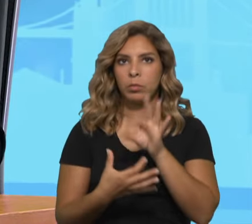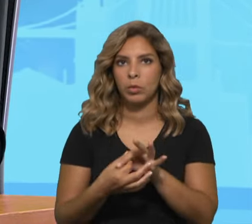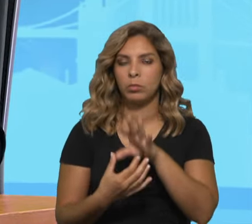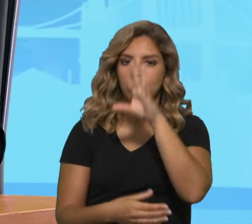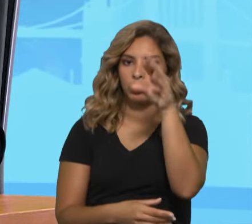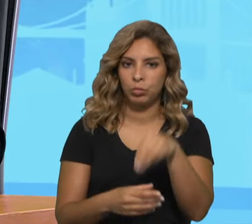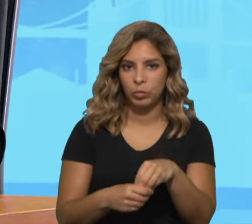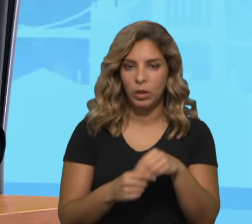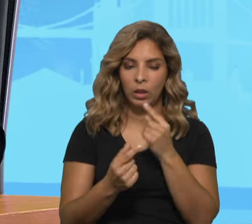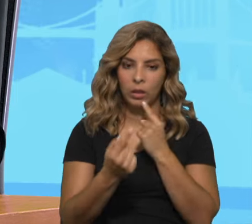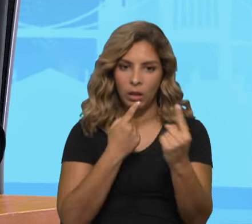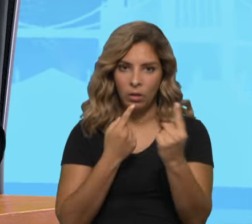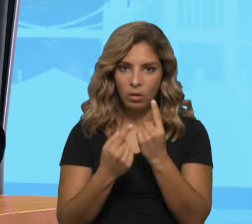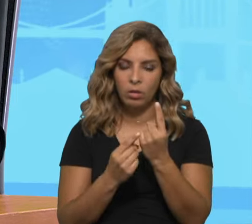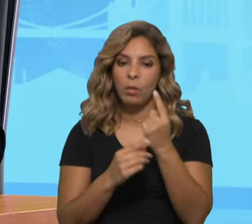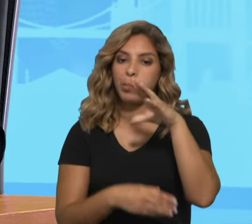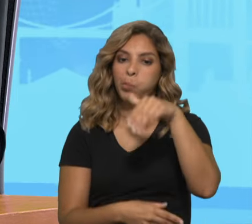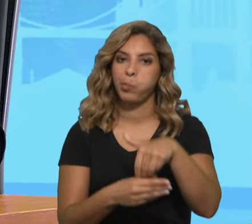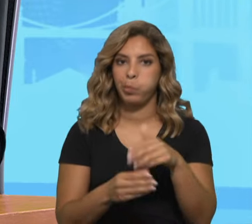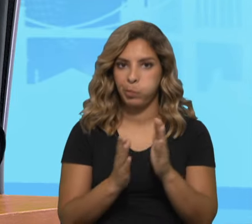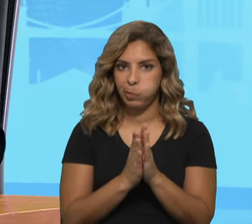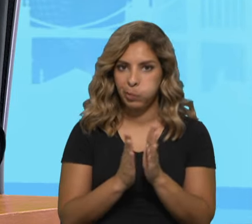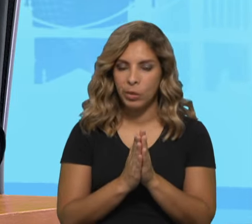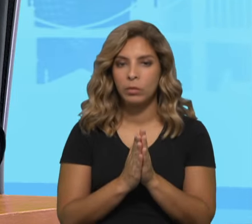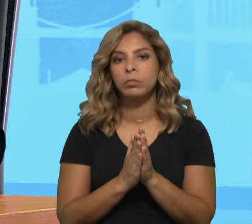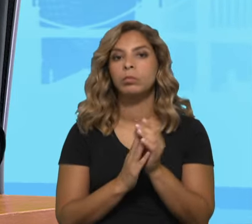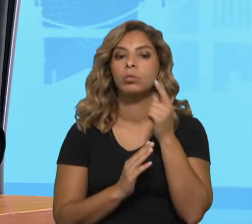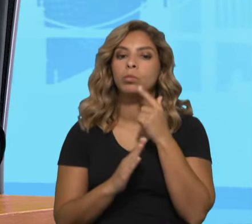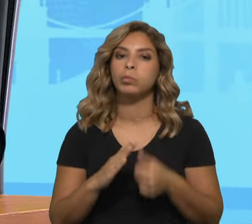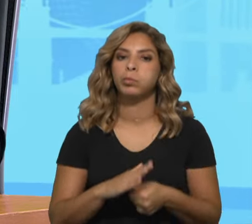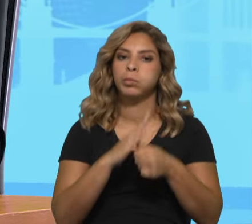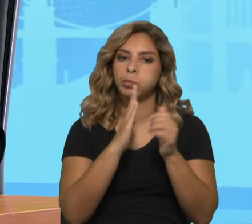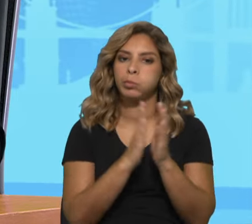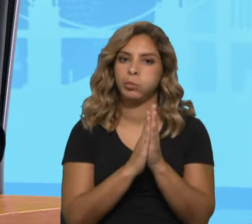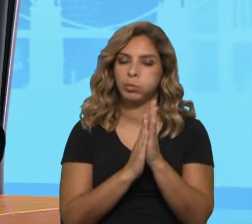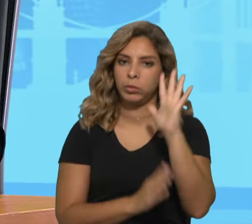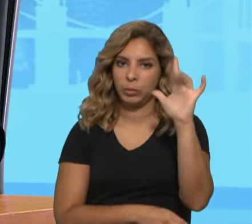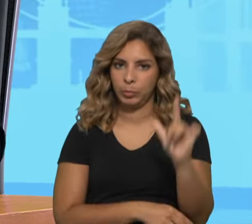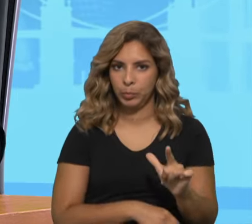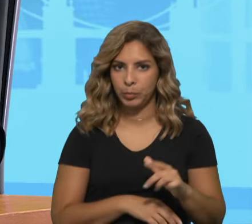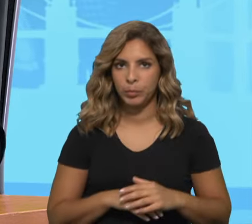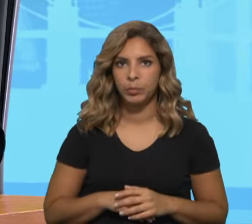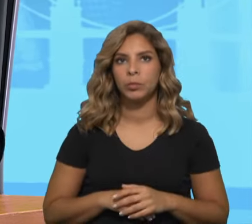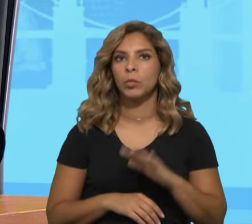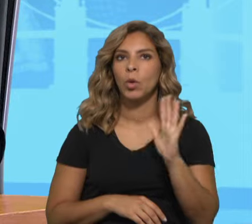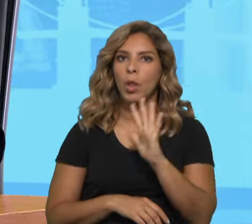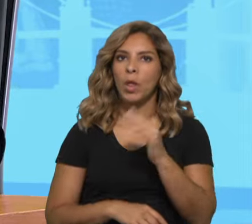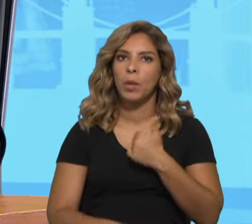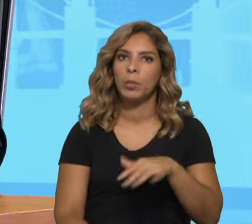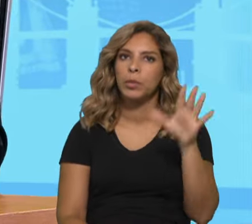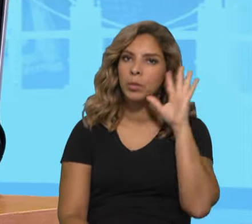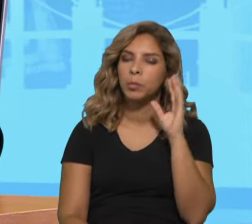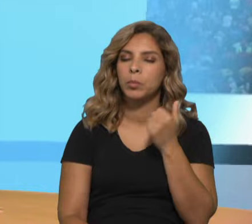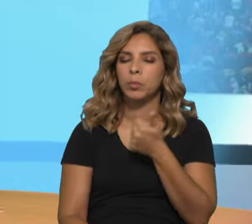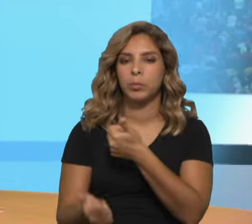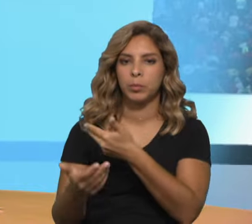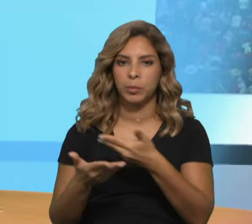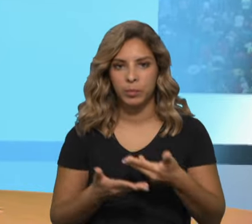e do Diálogo Interreligioso no Patriarcado de Lisboa. Muito boa tarde, Padre Peter. Obrigado por estar aqui entre nós uma vez